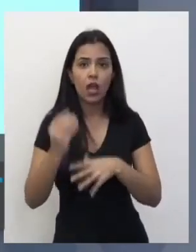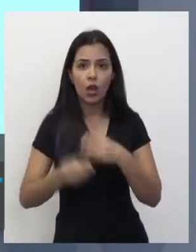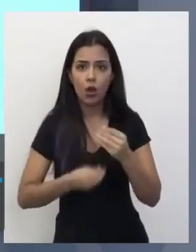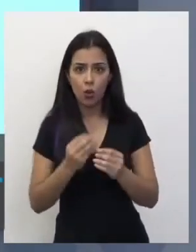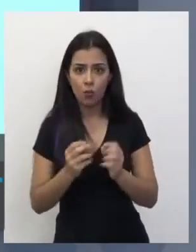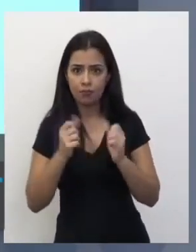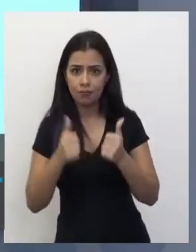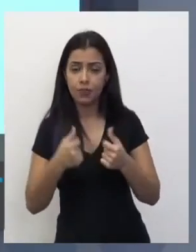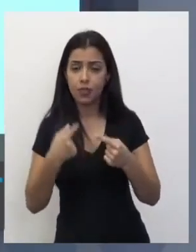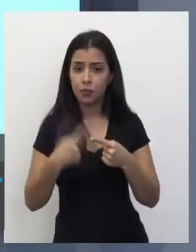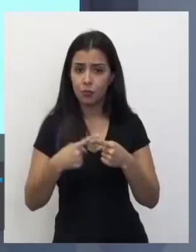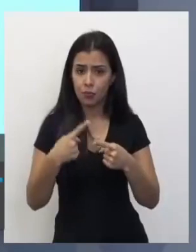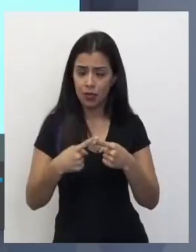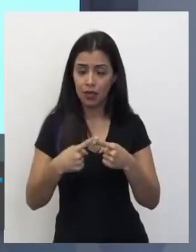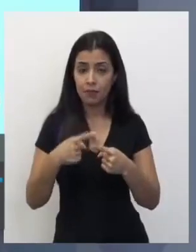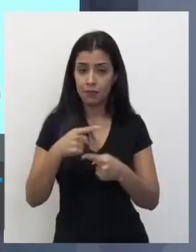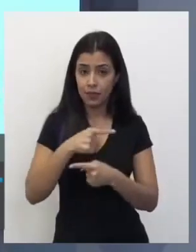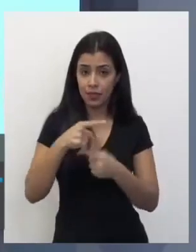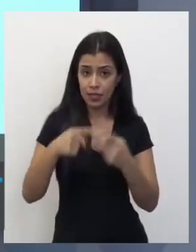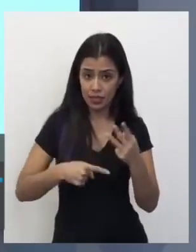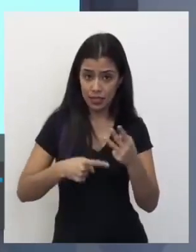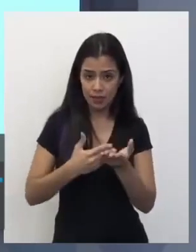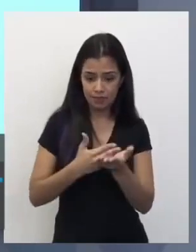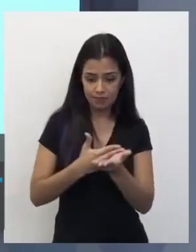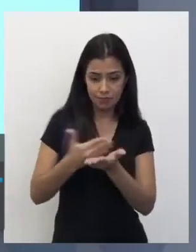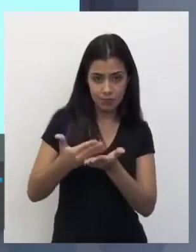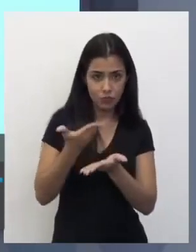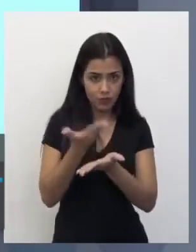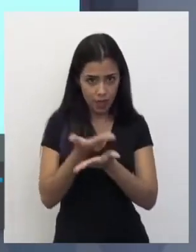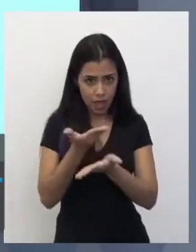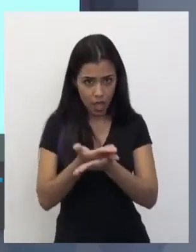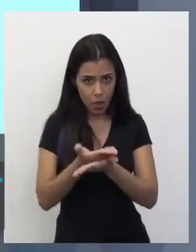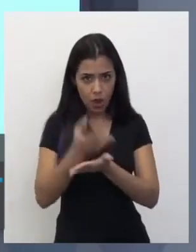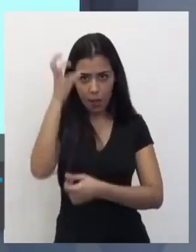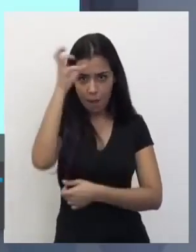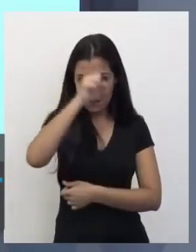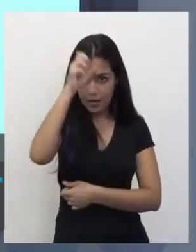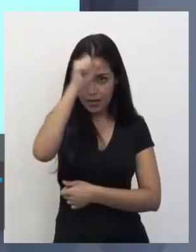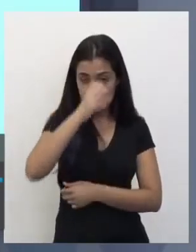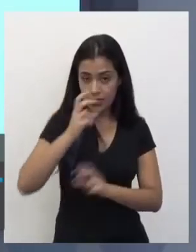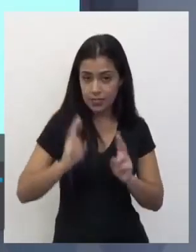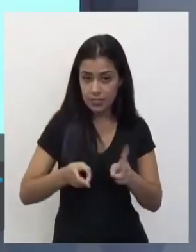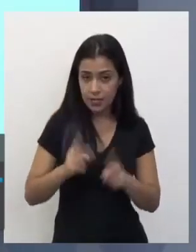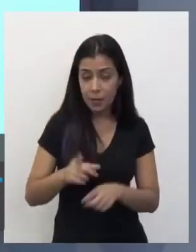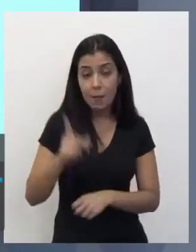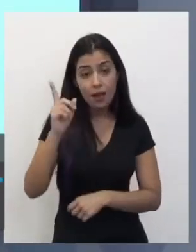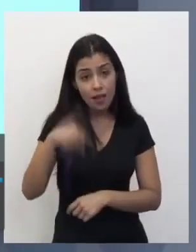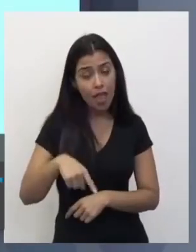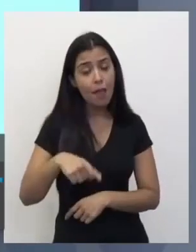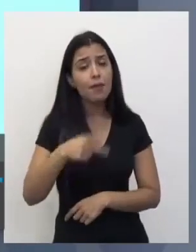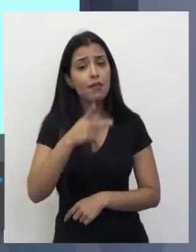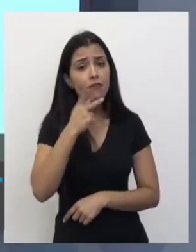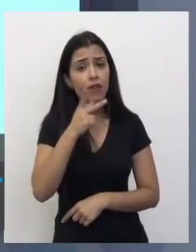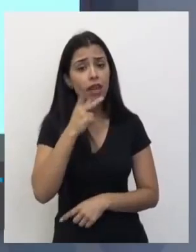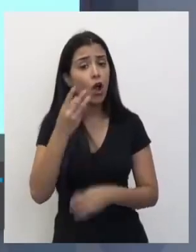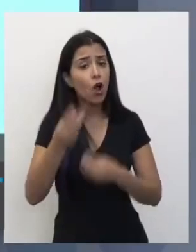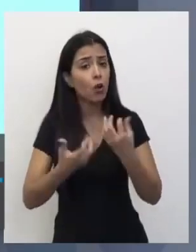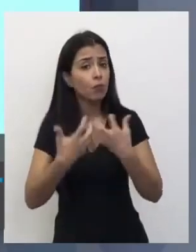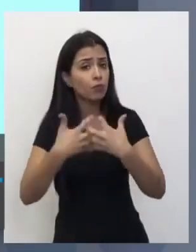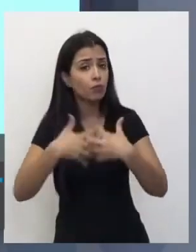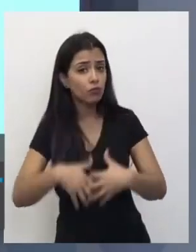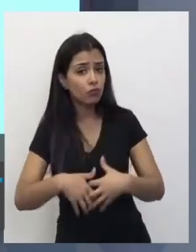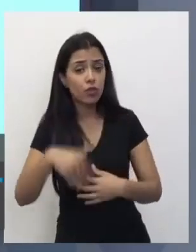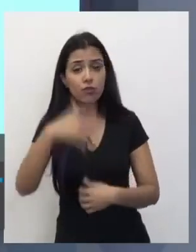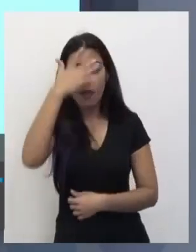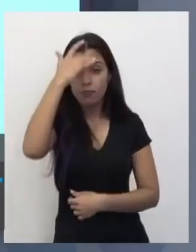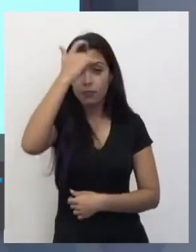3 primeiras aulas do Caderno Aprender Sempre é a parte realmente para falar como que funciona, quem é entrevistado, o que é, por